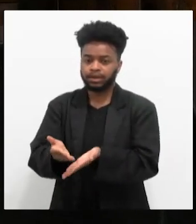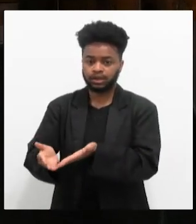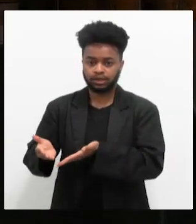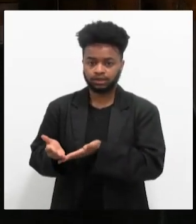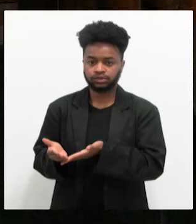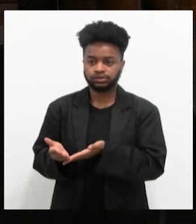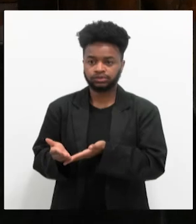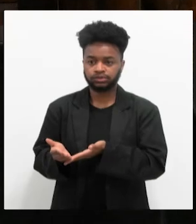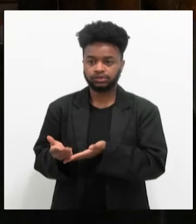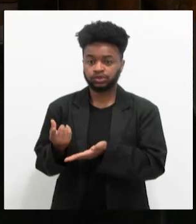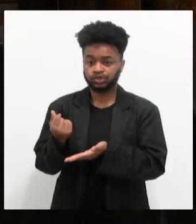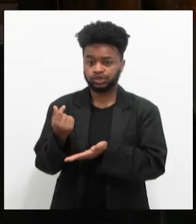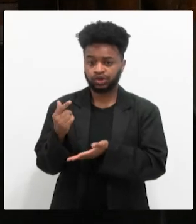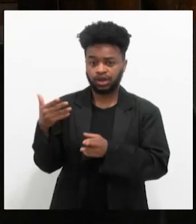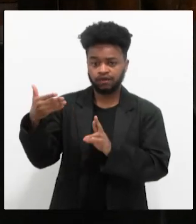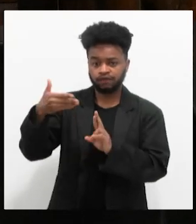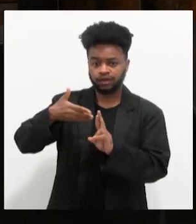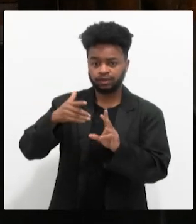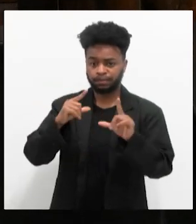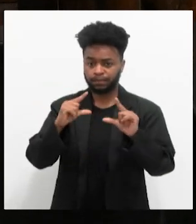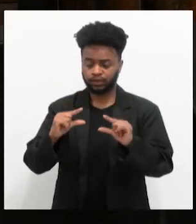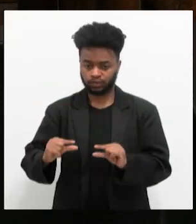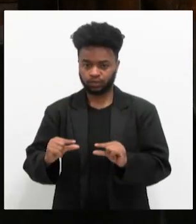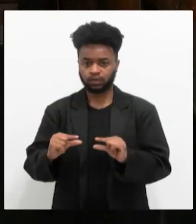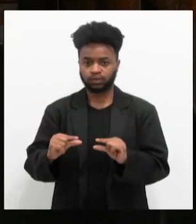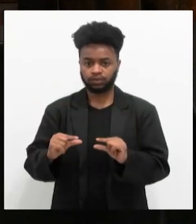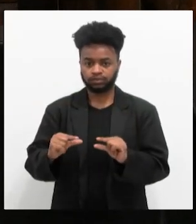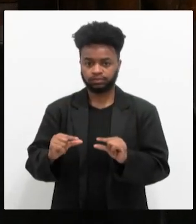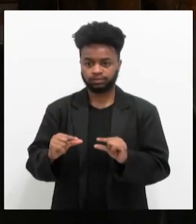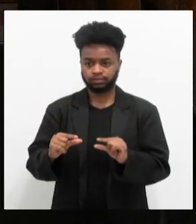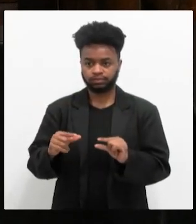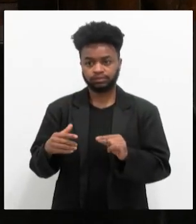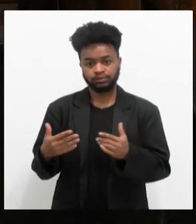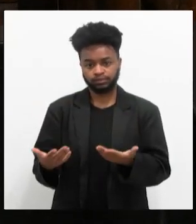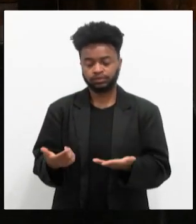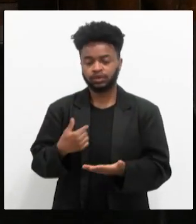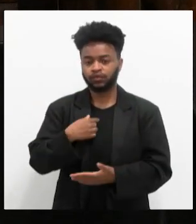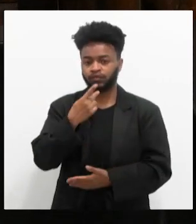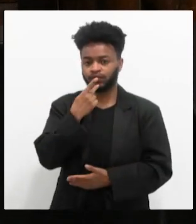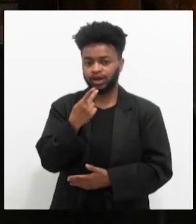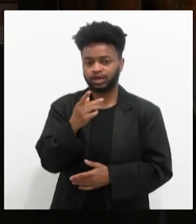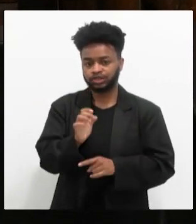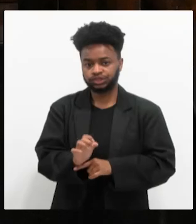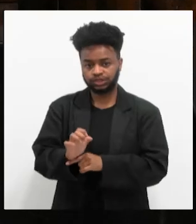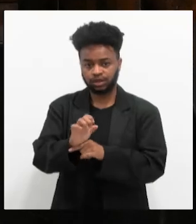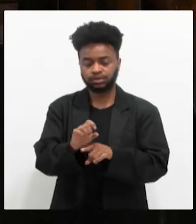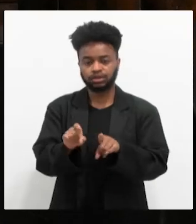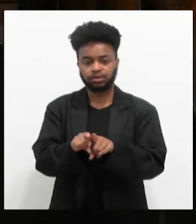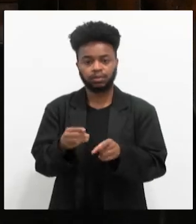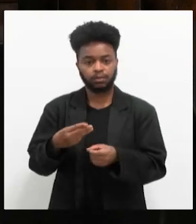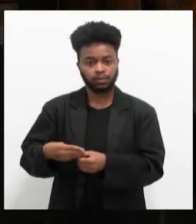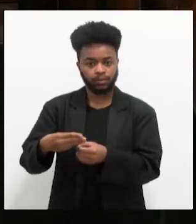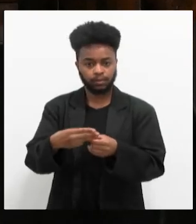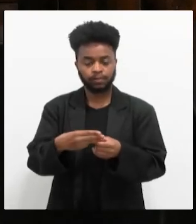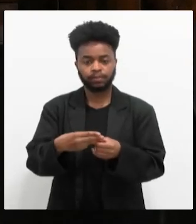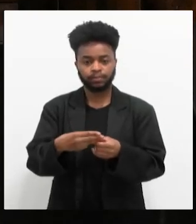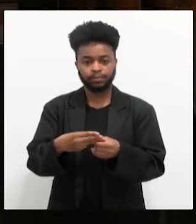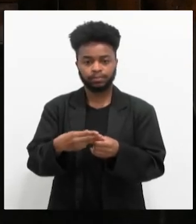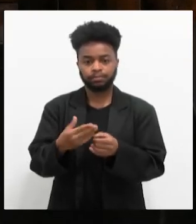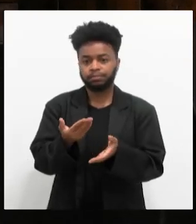um preço de referência menor, e quando falo Estado dos nossos municípios, mais do que